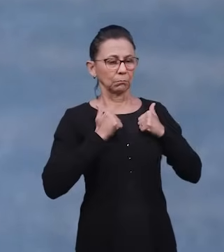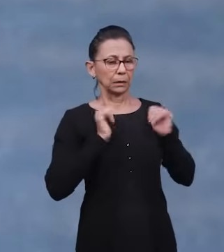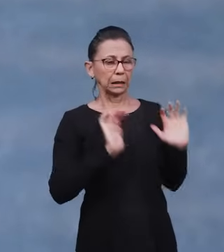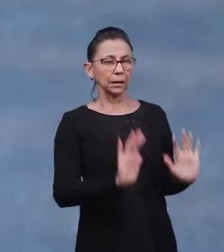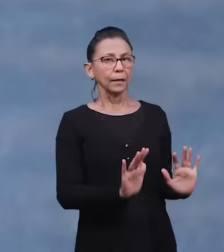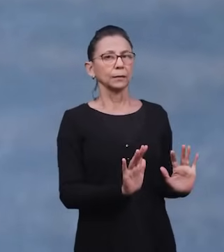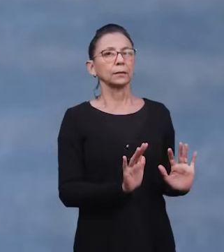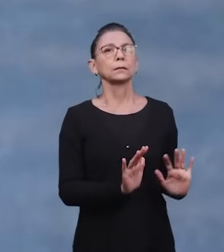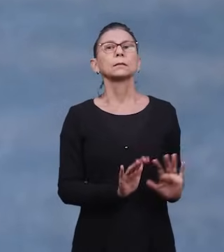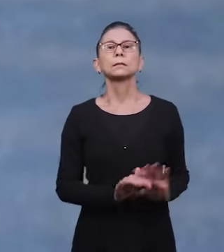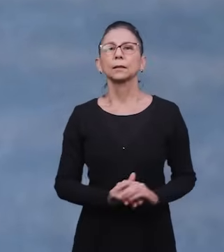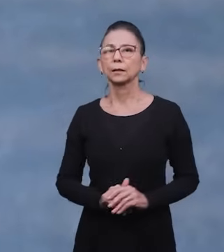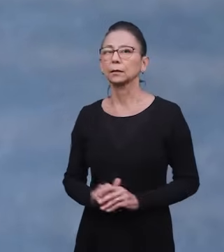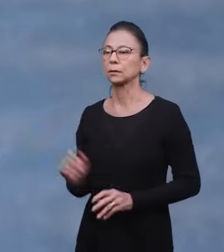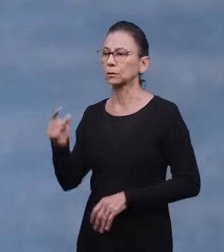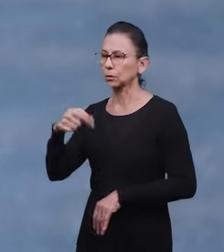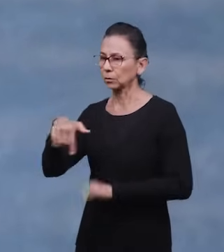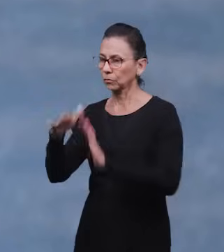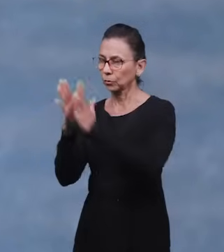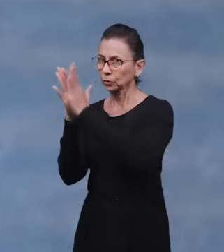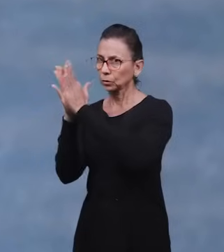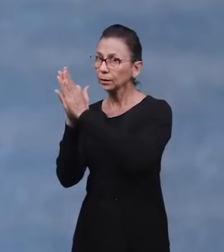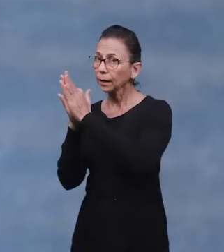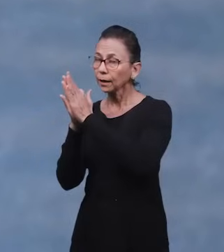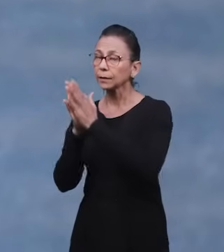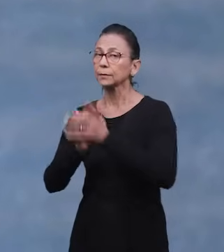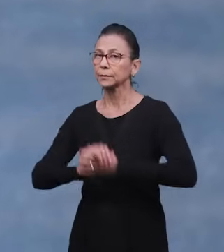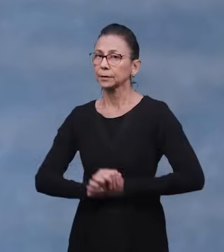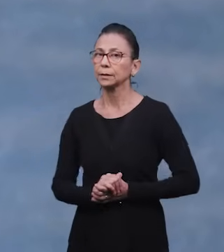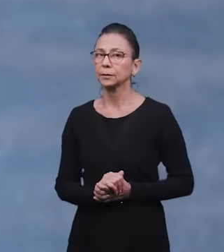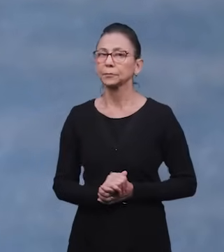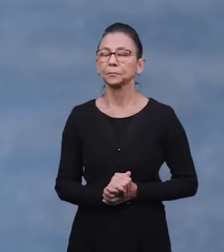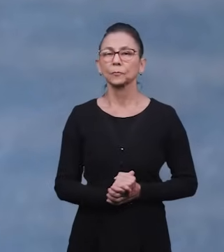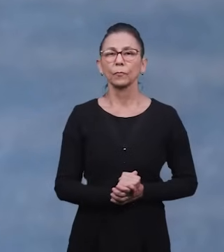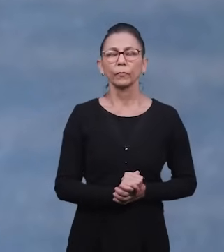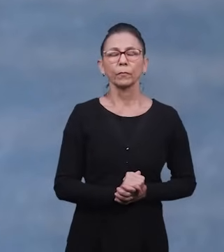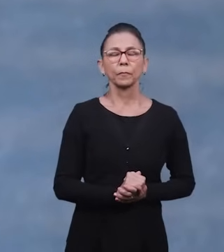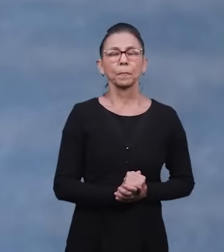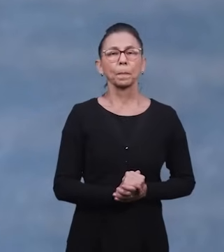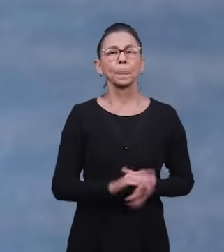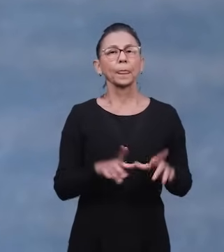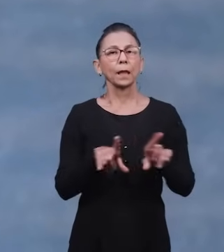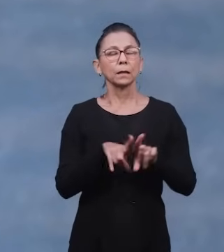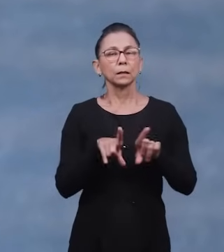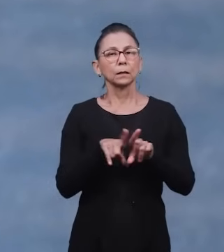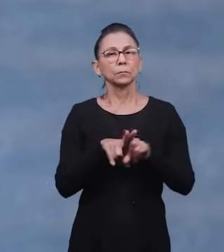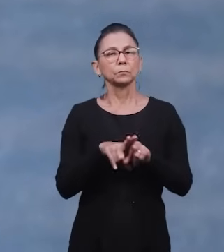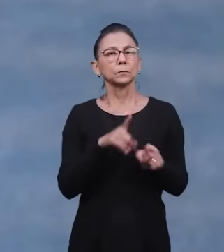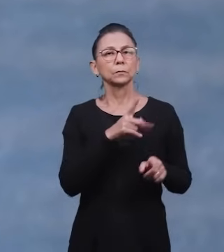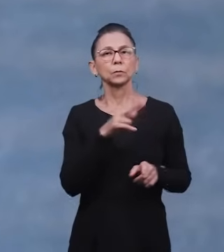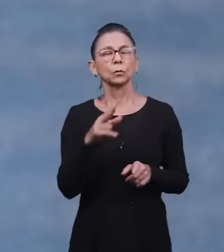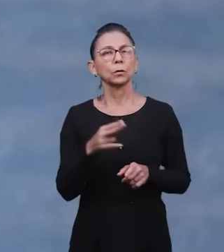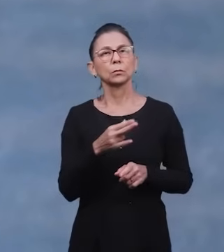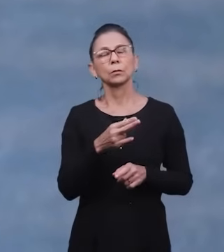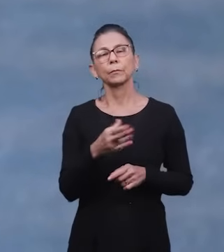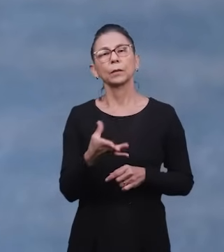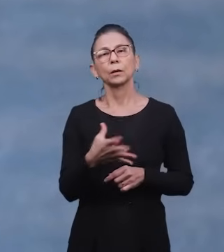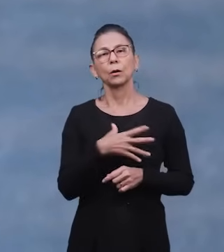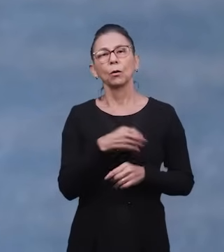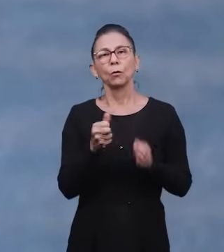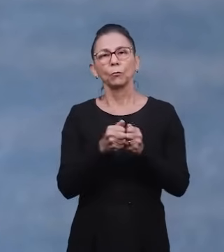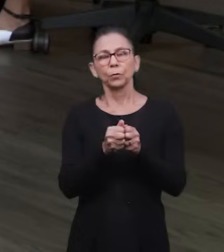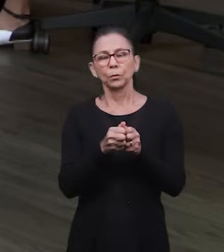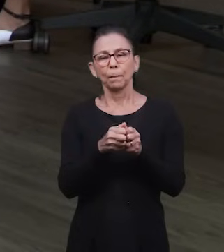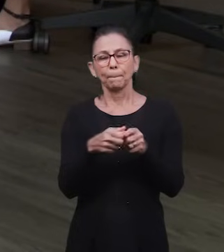vamos pagar um preço. Quando nós vemos o filho pródigo, foi e voltou. Aquele que teve, ele teve a consciência. Ele